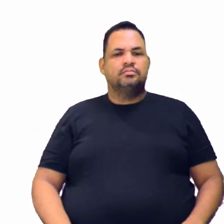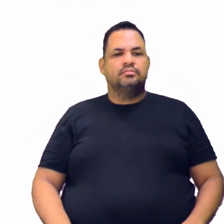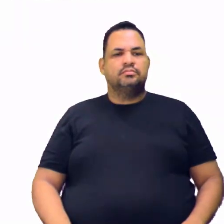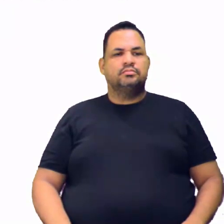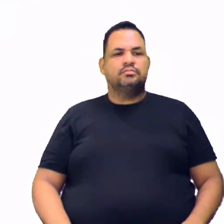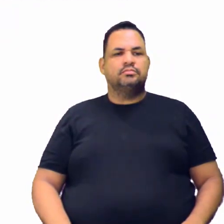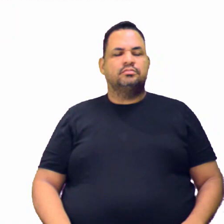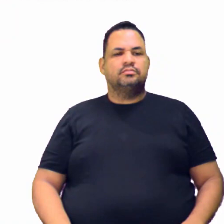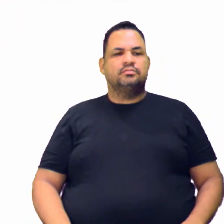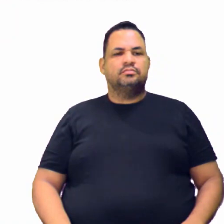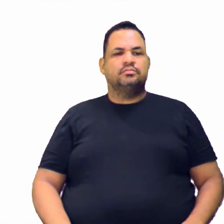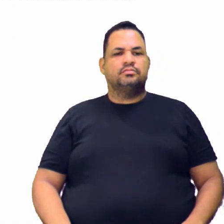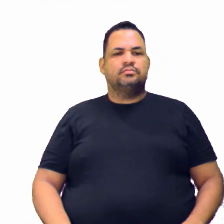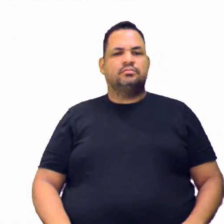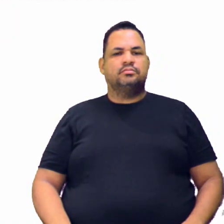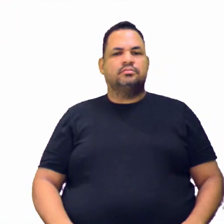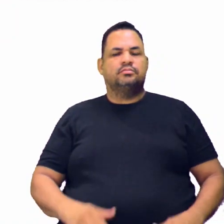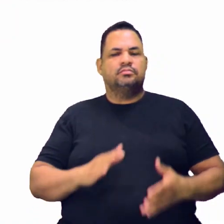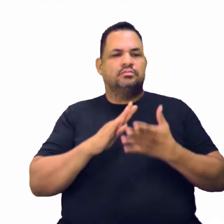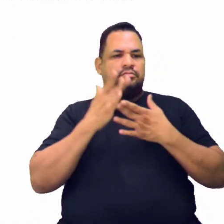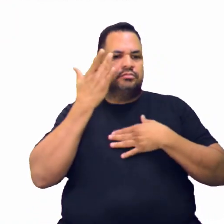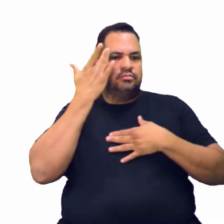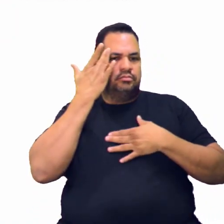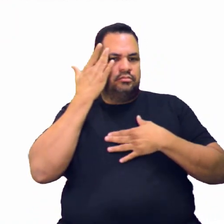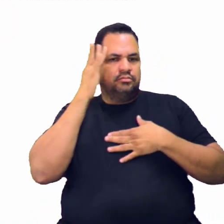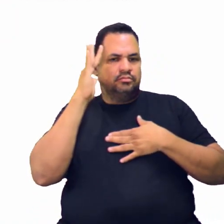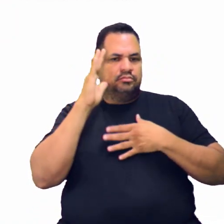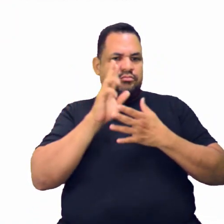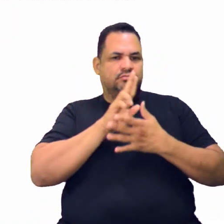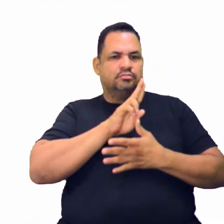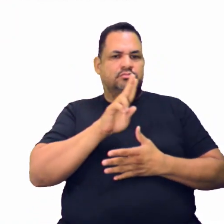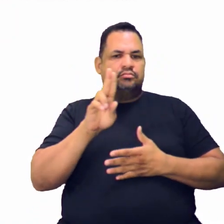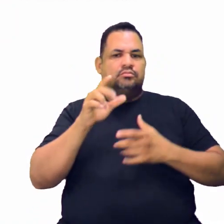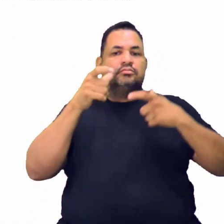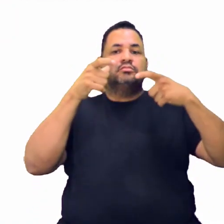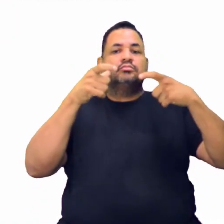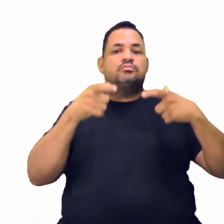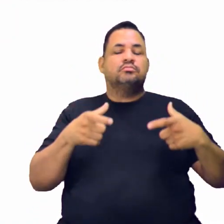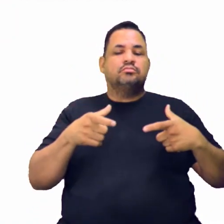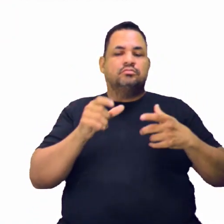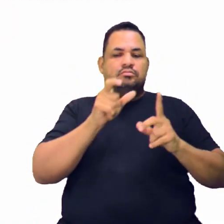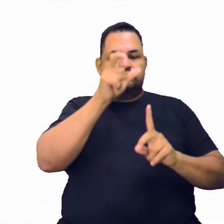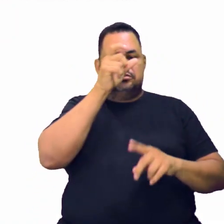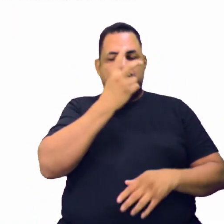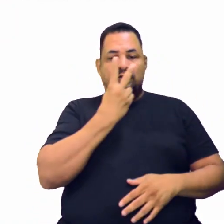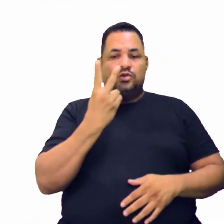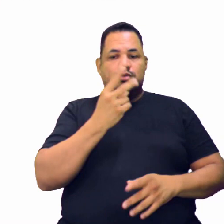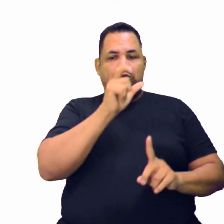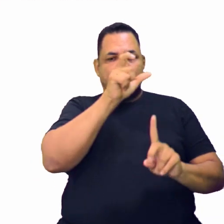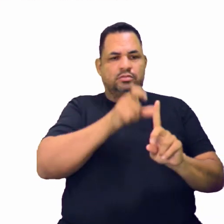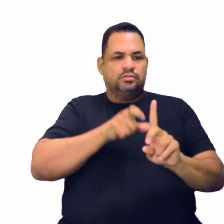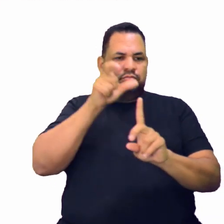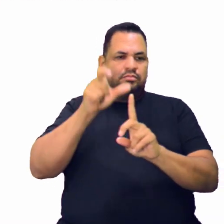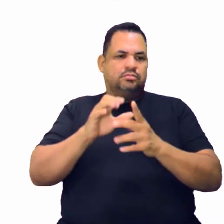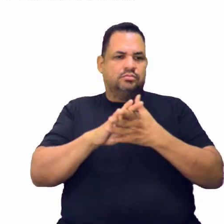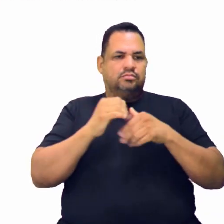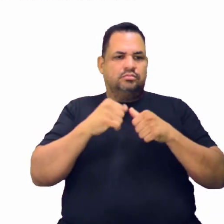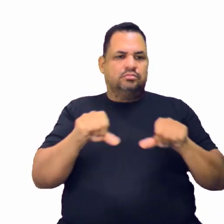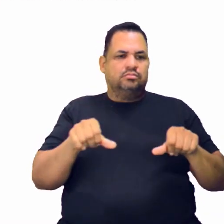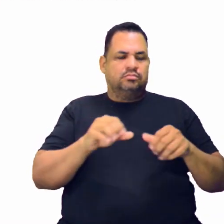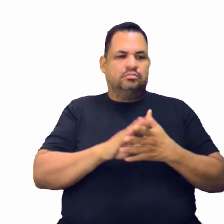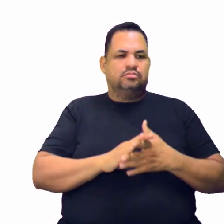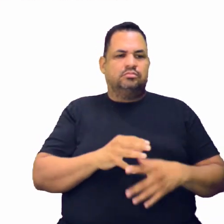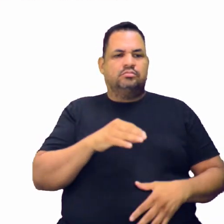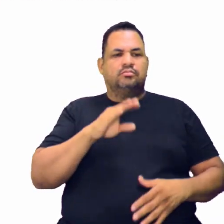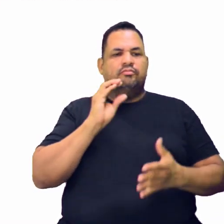bem, a incerteza sobre o nome do ponto turístico onde as personagens se encontram.